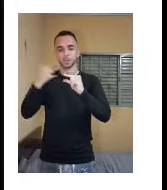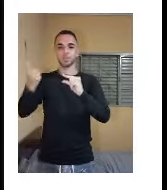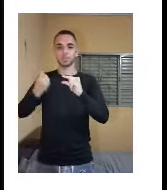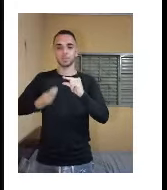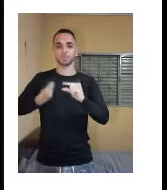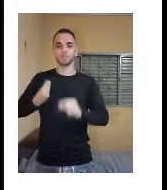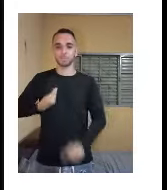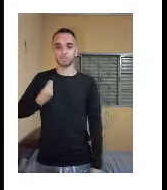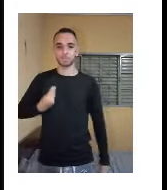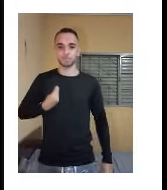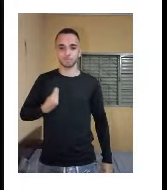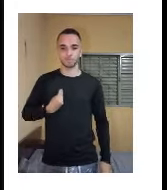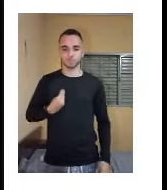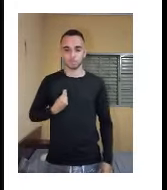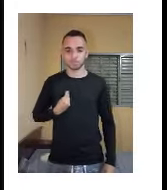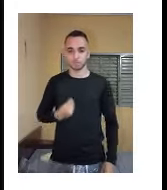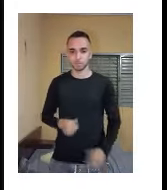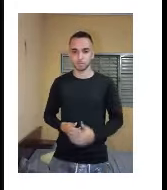dado